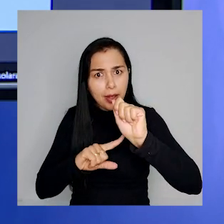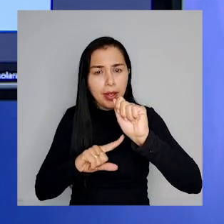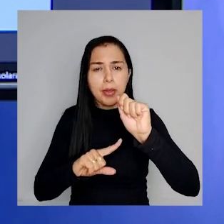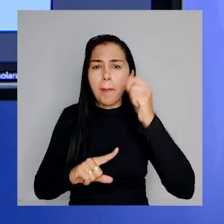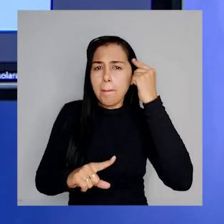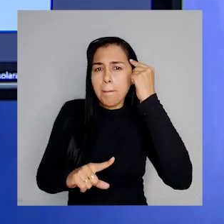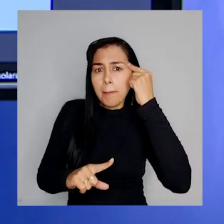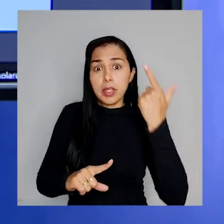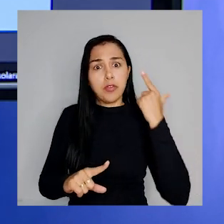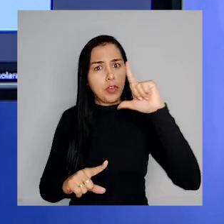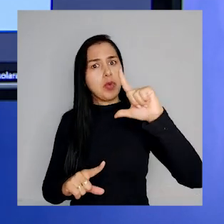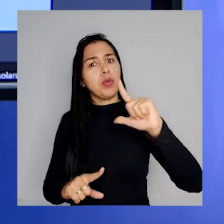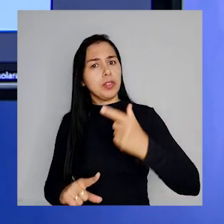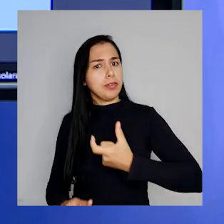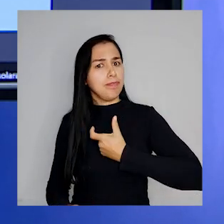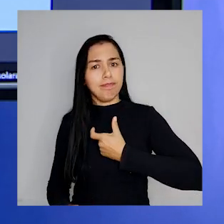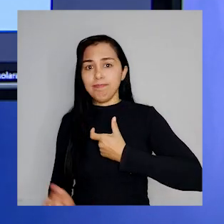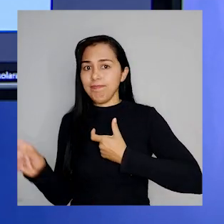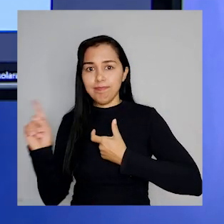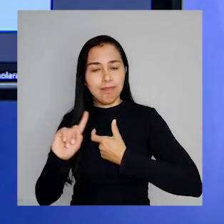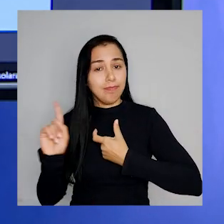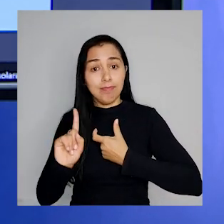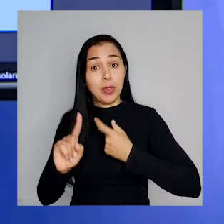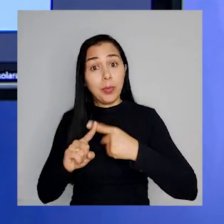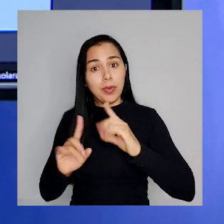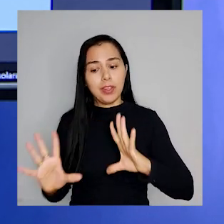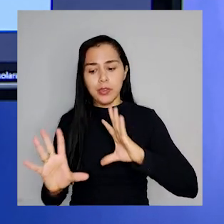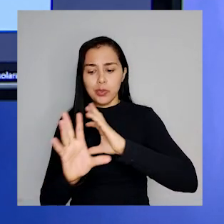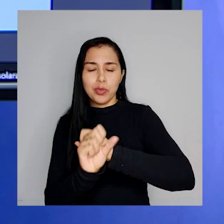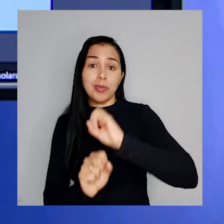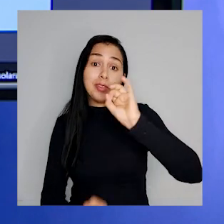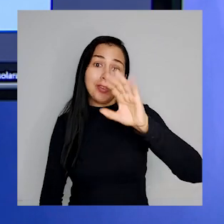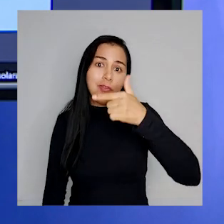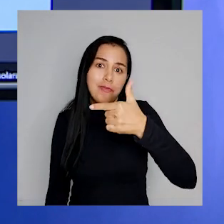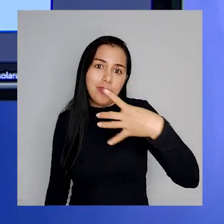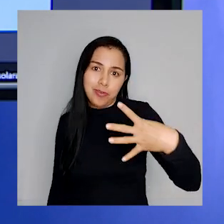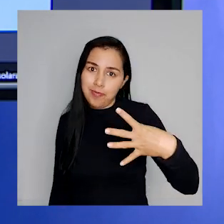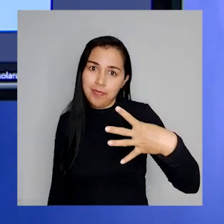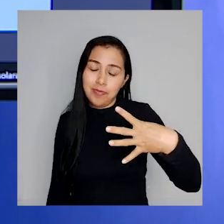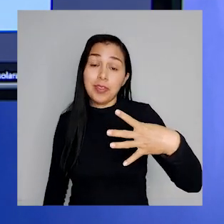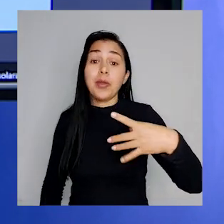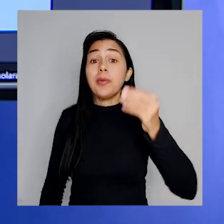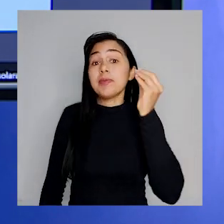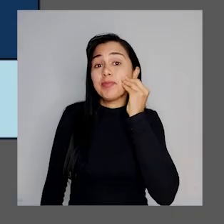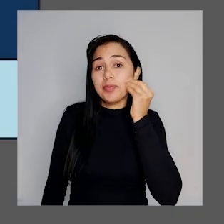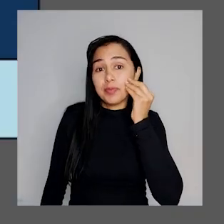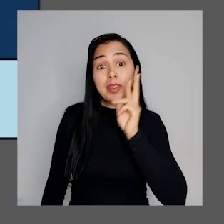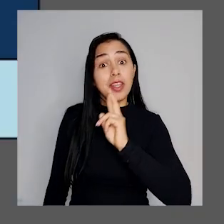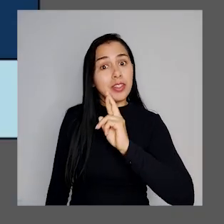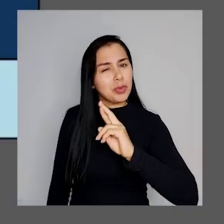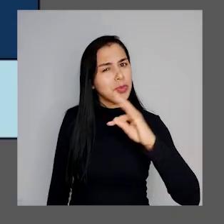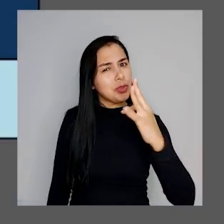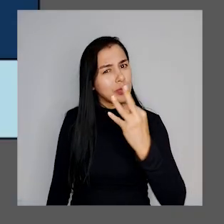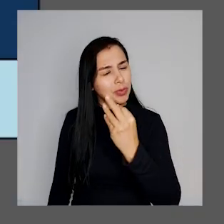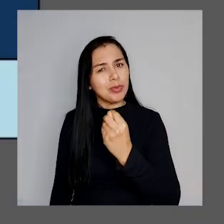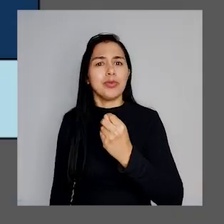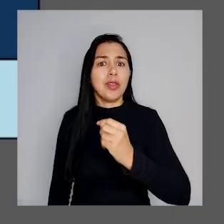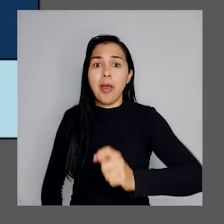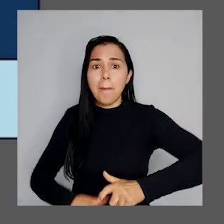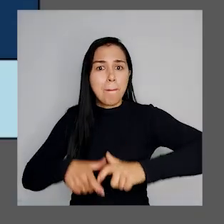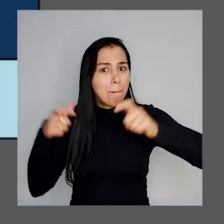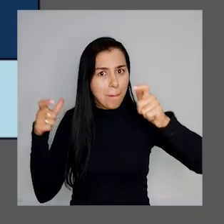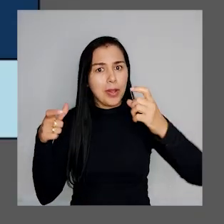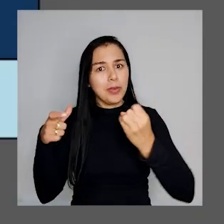os itens A pensando que você vai atingir alguma medalha, né? Aqui só vai dar um total de 24 pontos. Então,